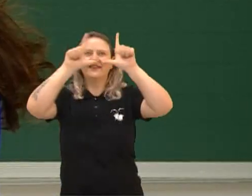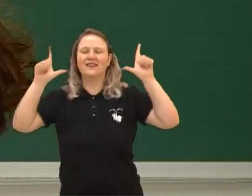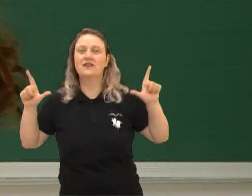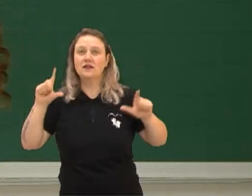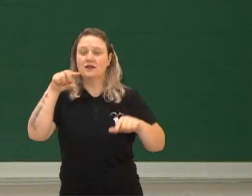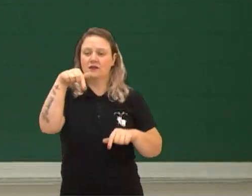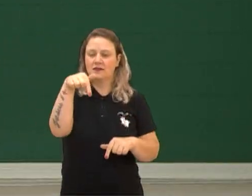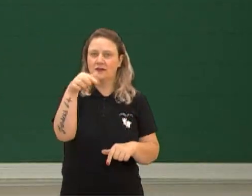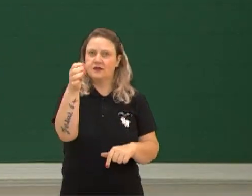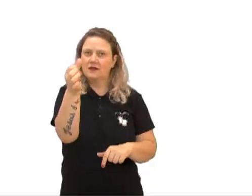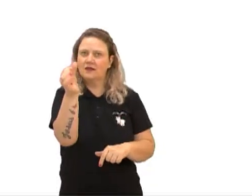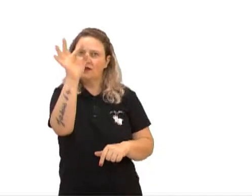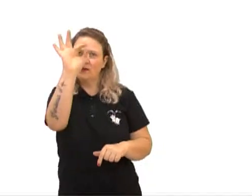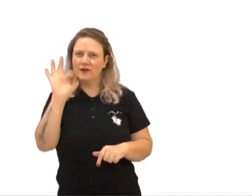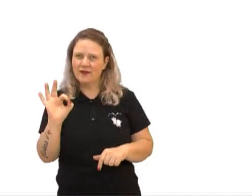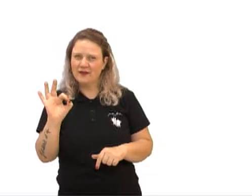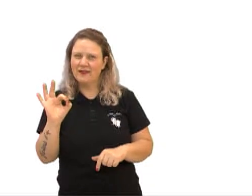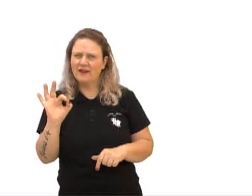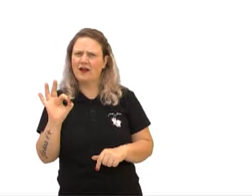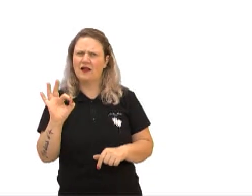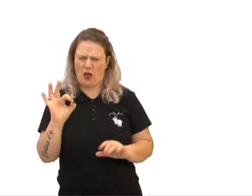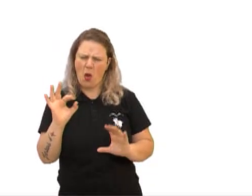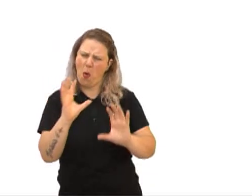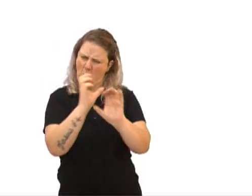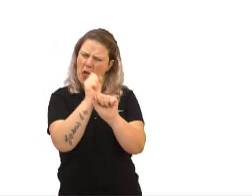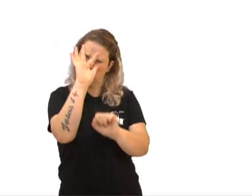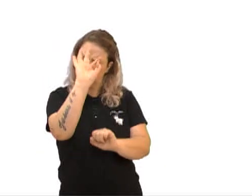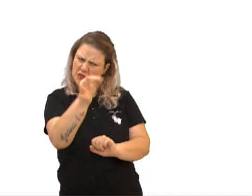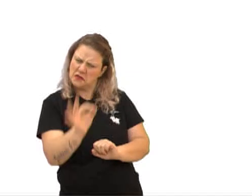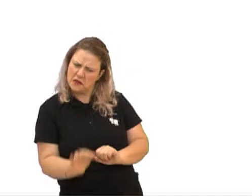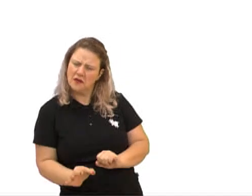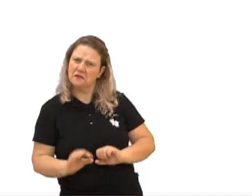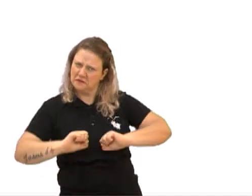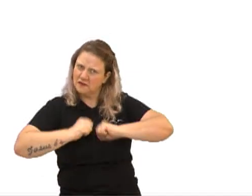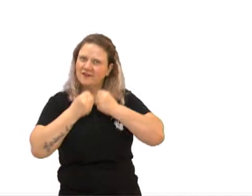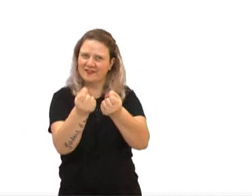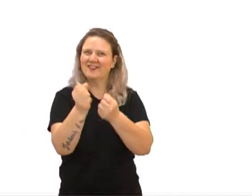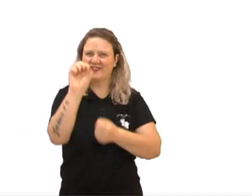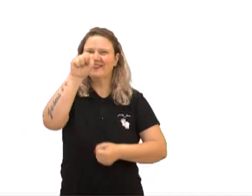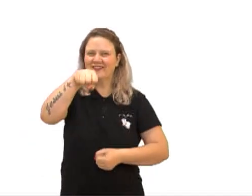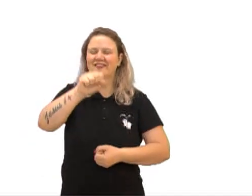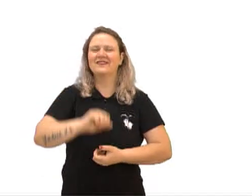76% aí são muitos dedicados. Aqui nós temos o